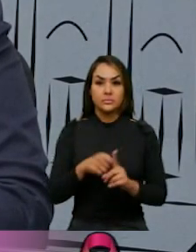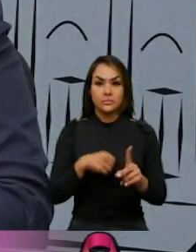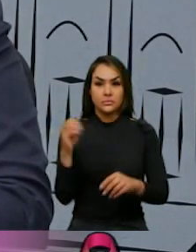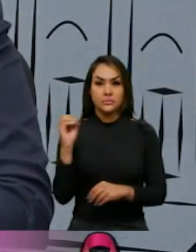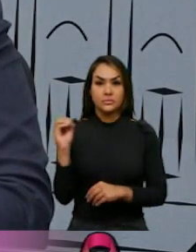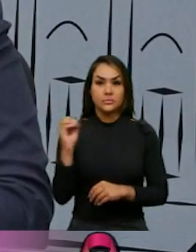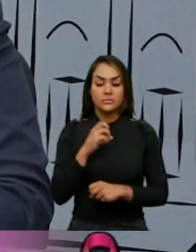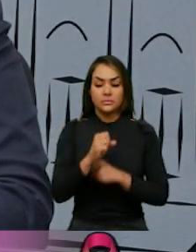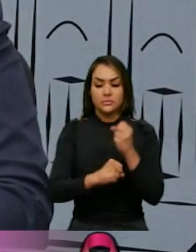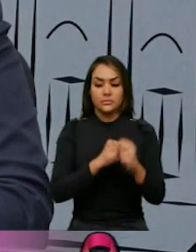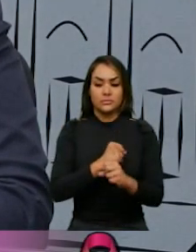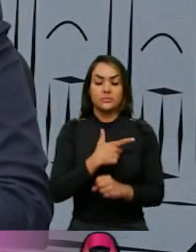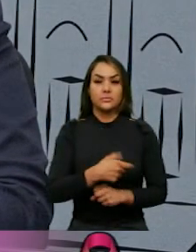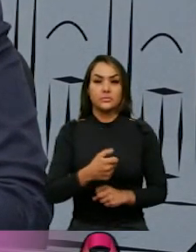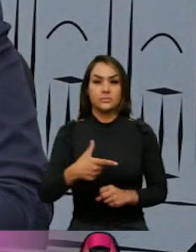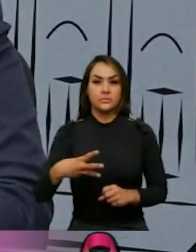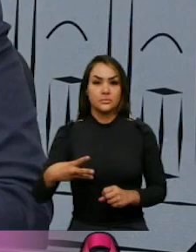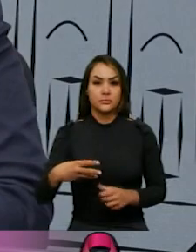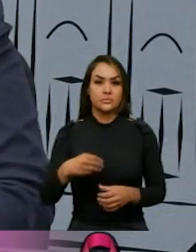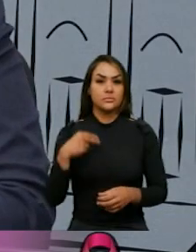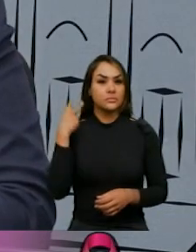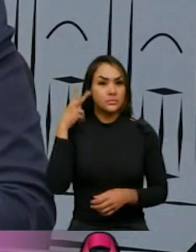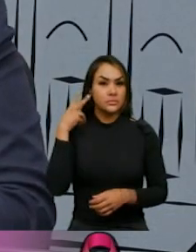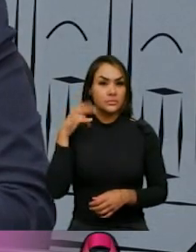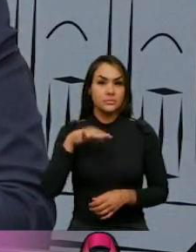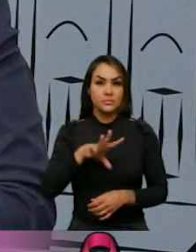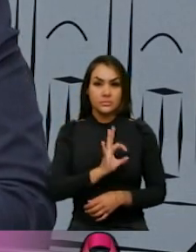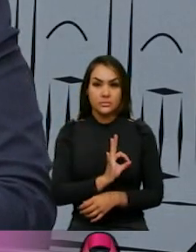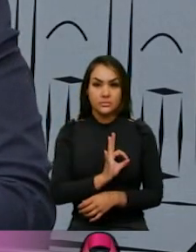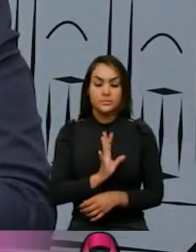de 2023, Dr. Jaime, vereador PSDB.